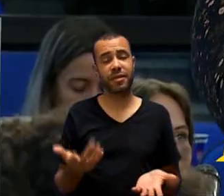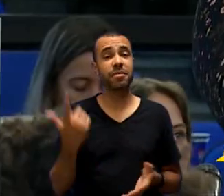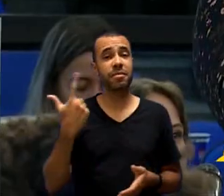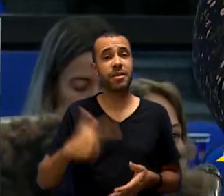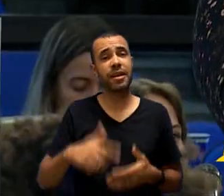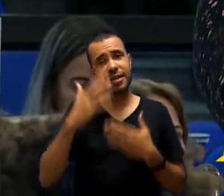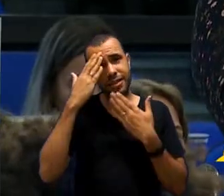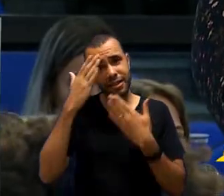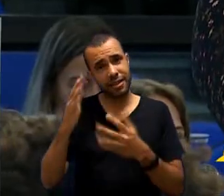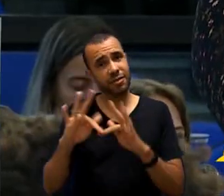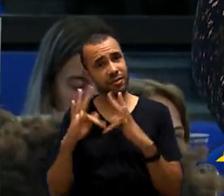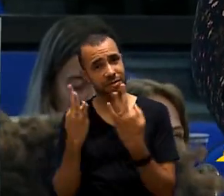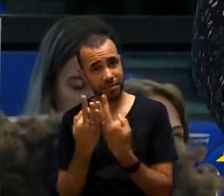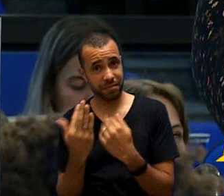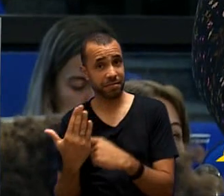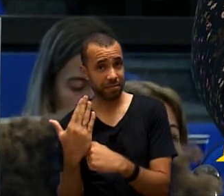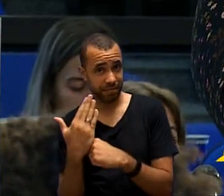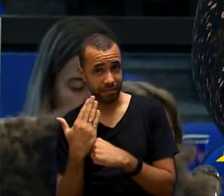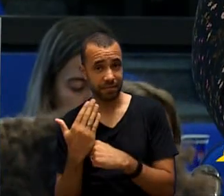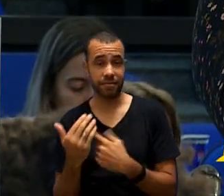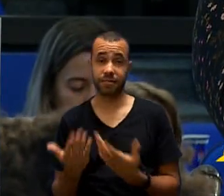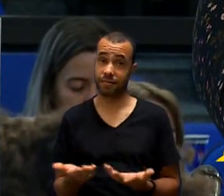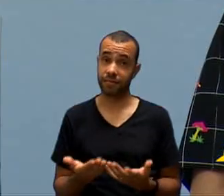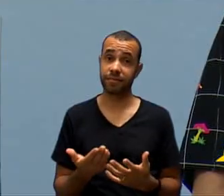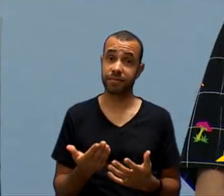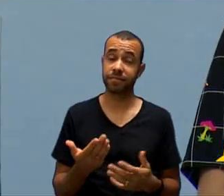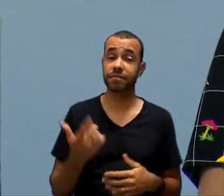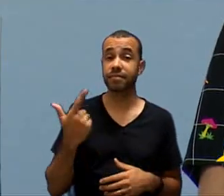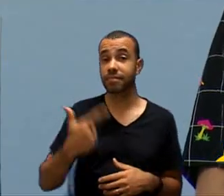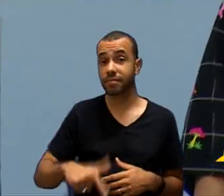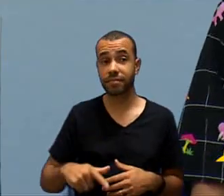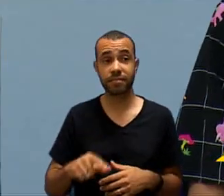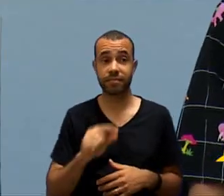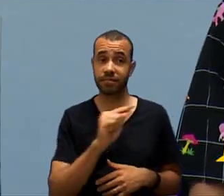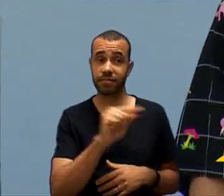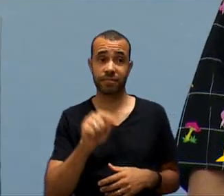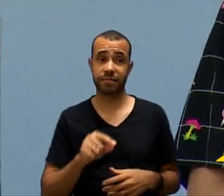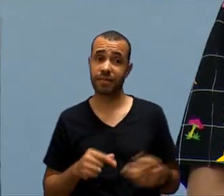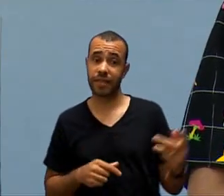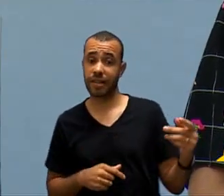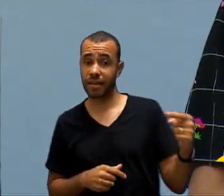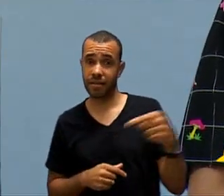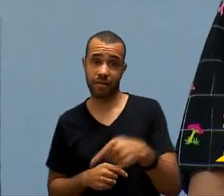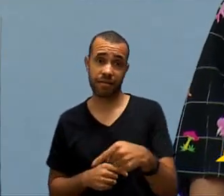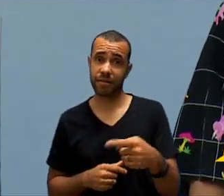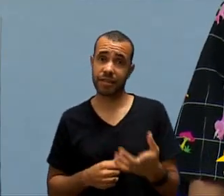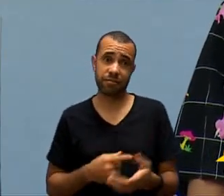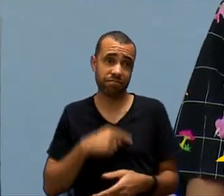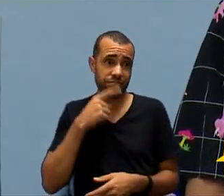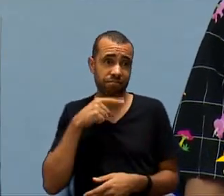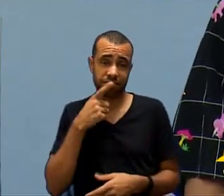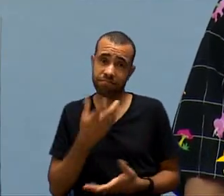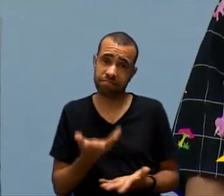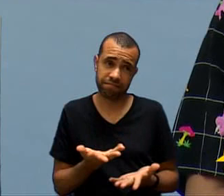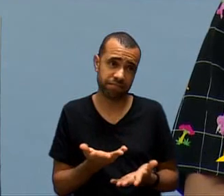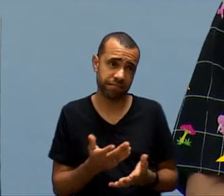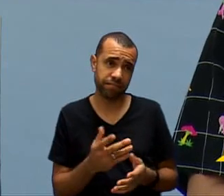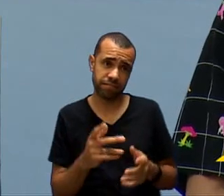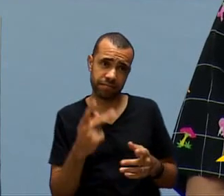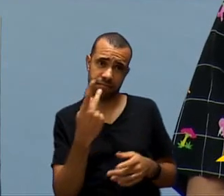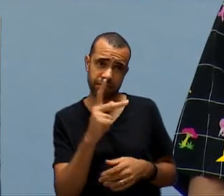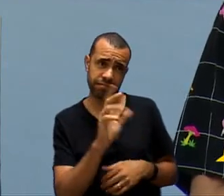também a minha família, que me ajudou, e as pessoas que não conseguiram vir... Por alguns motivos que...